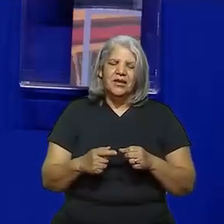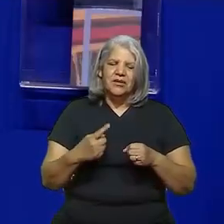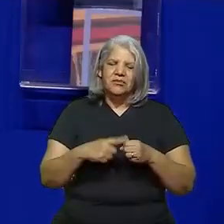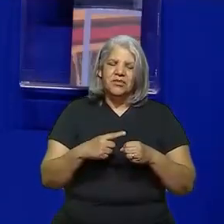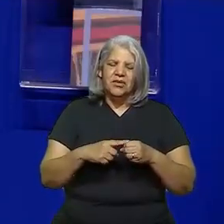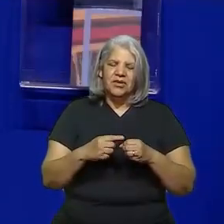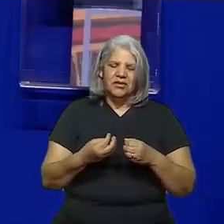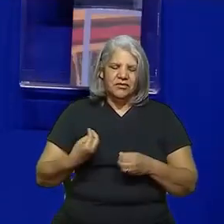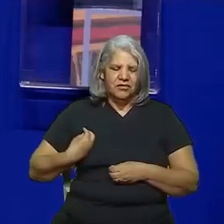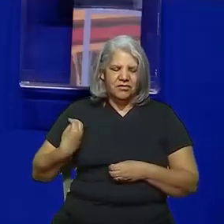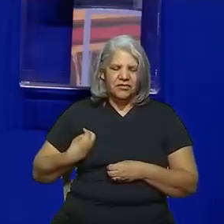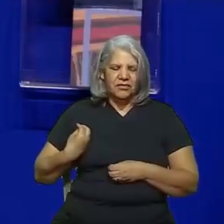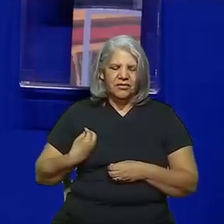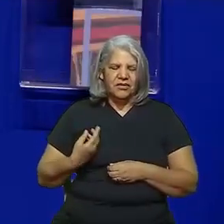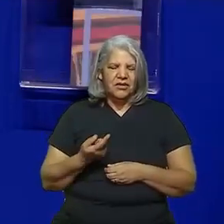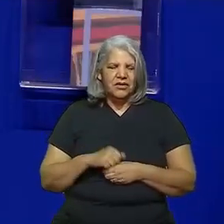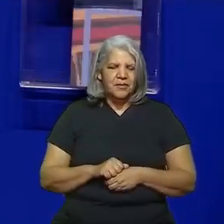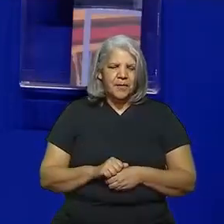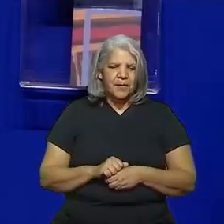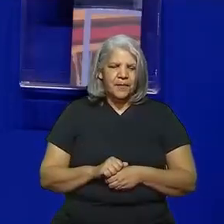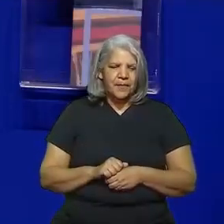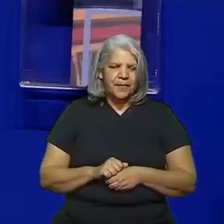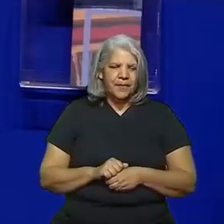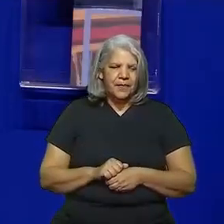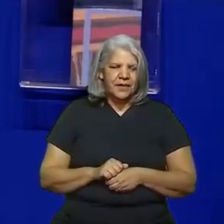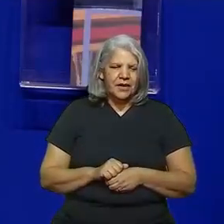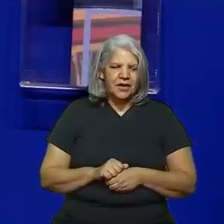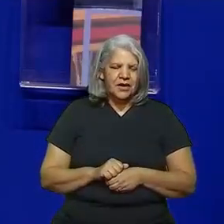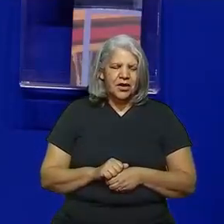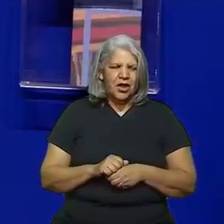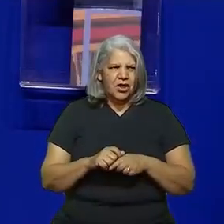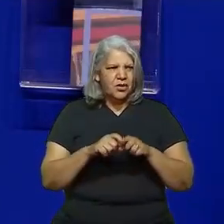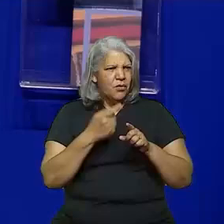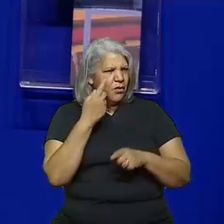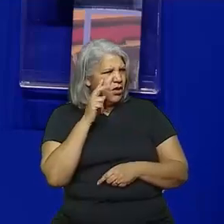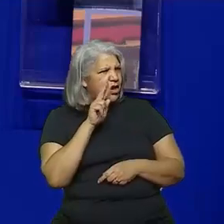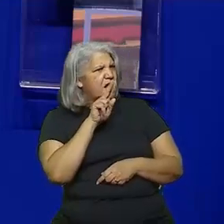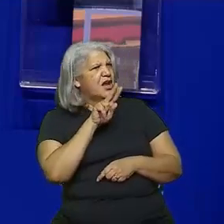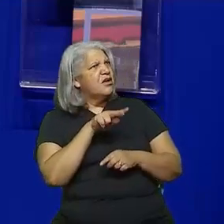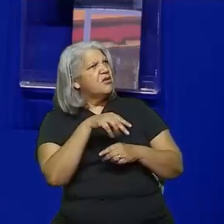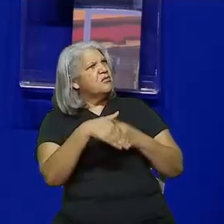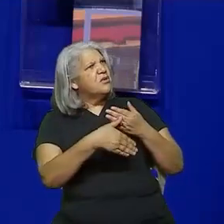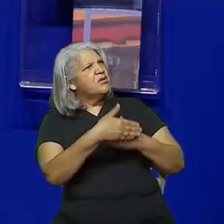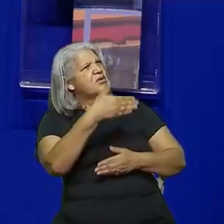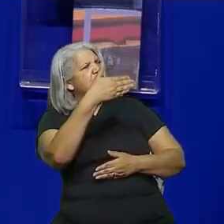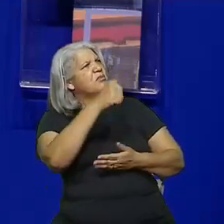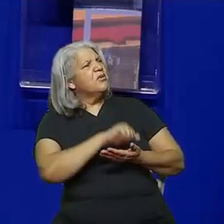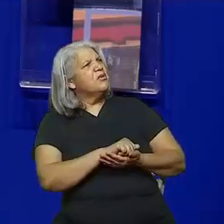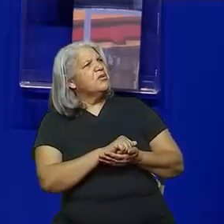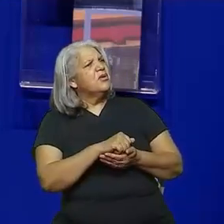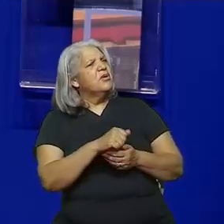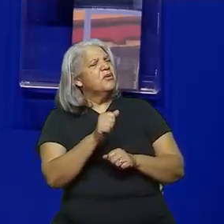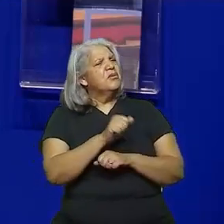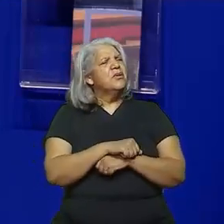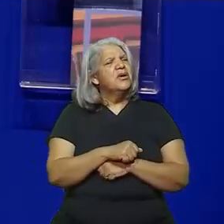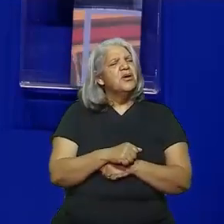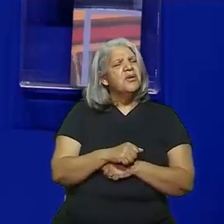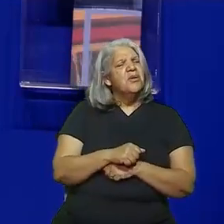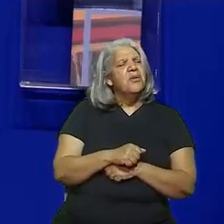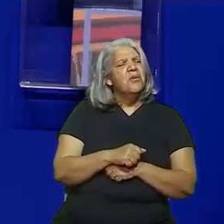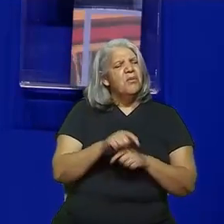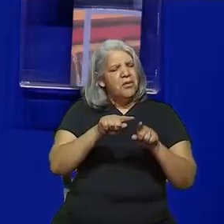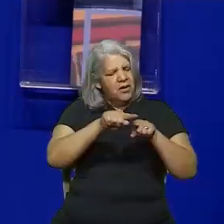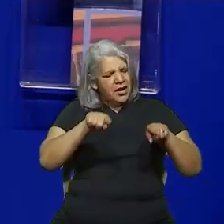E olhei na estante dele, tinha uma caixinha linda, vermelha, envernizada. Eu